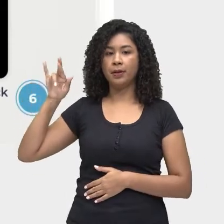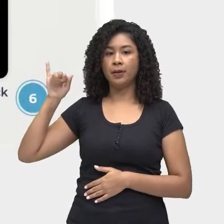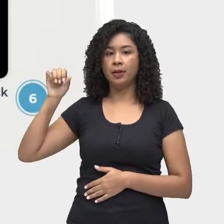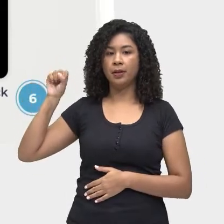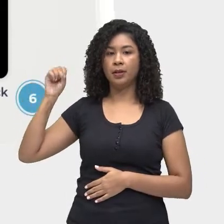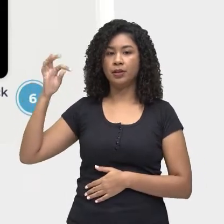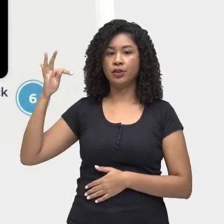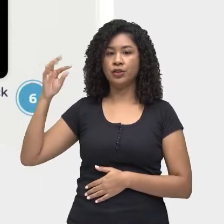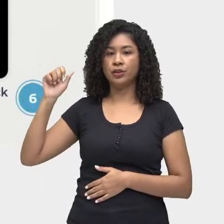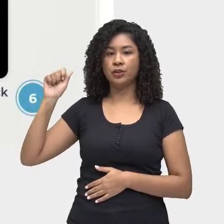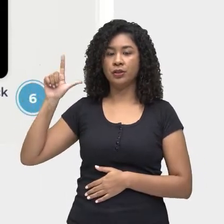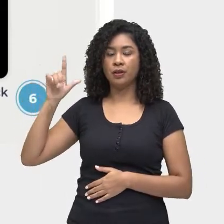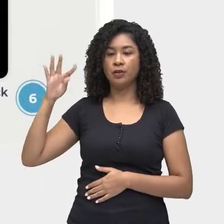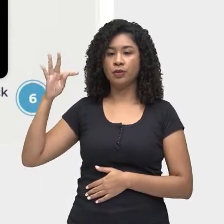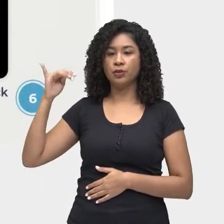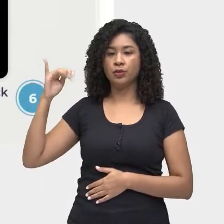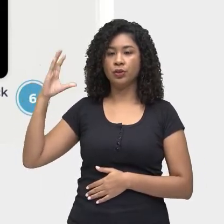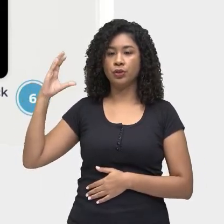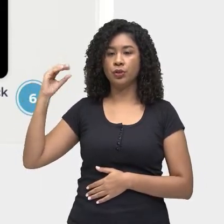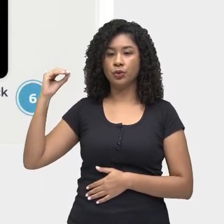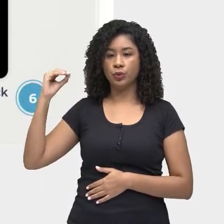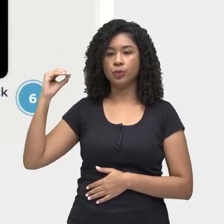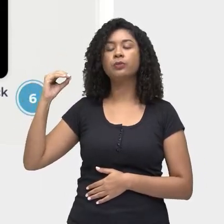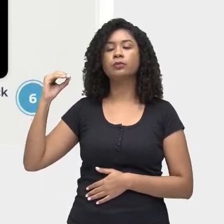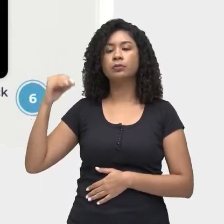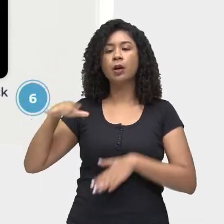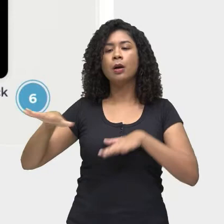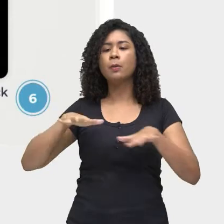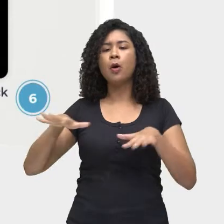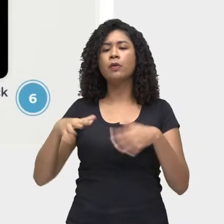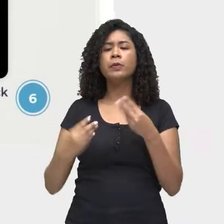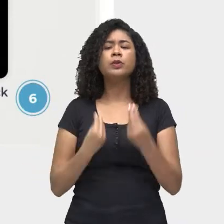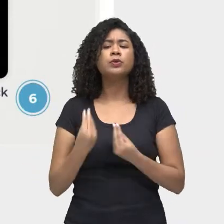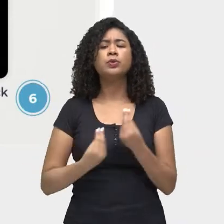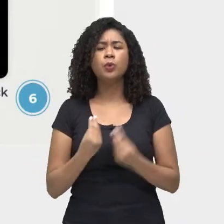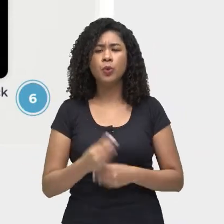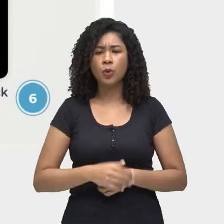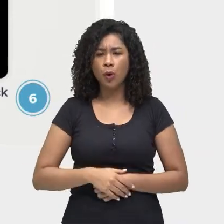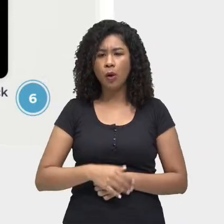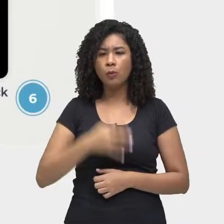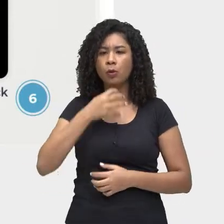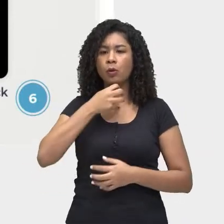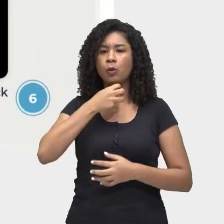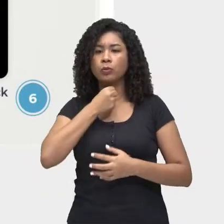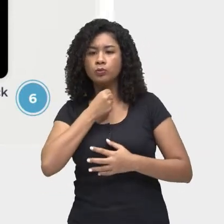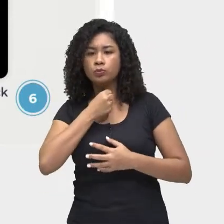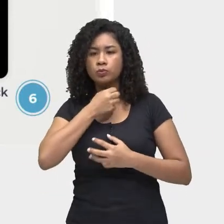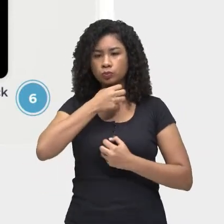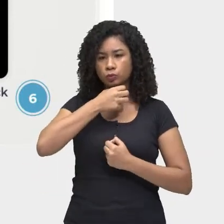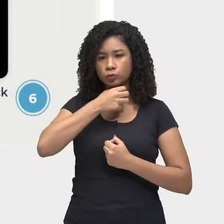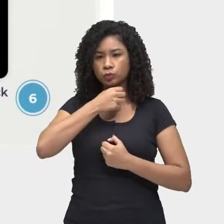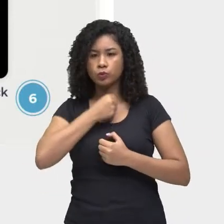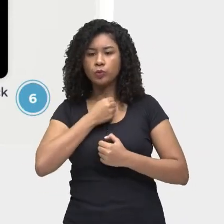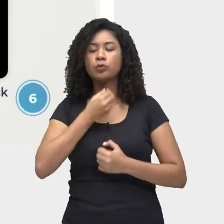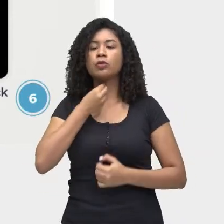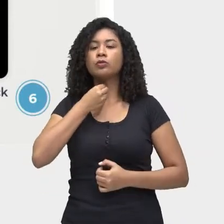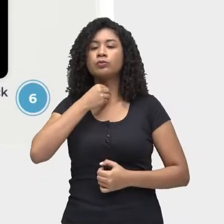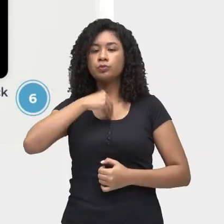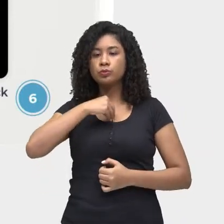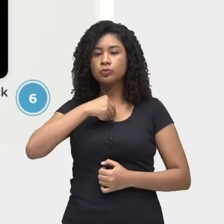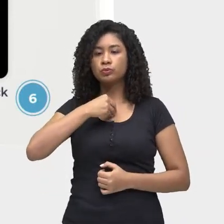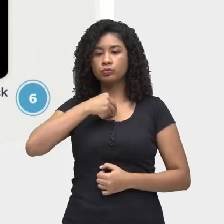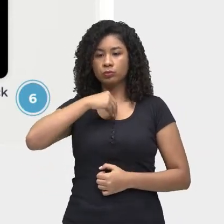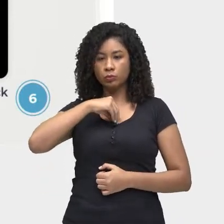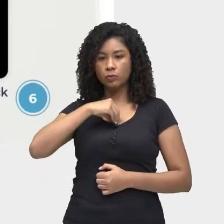peristálticos. Esses movimentos peristálticos, gente, eles são movimentos involuntários. O que quer